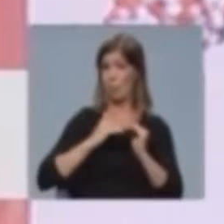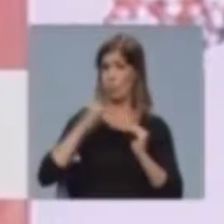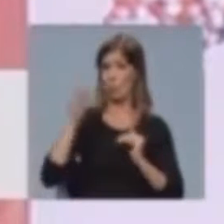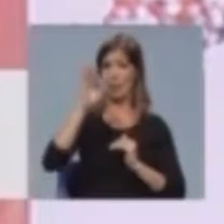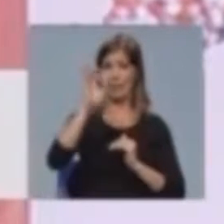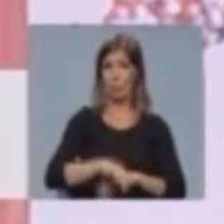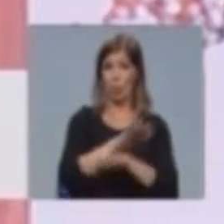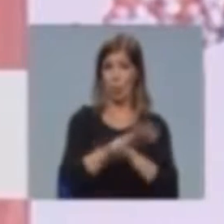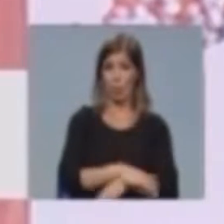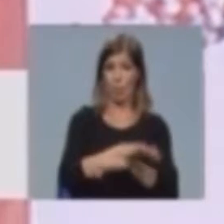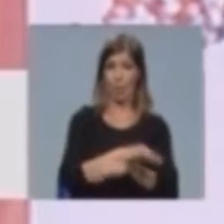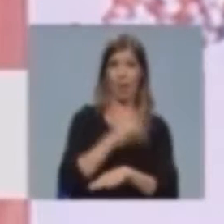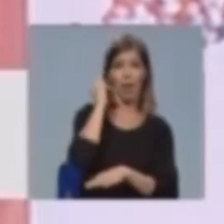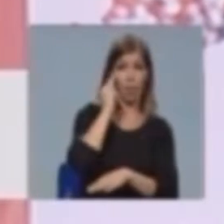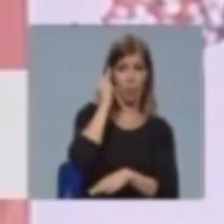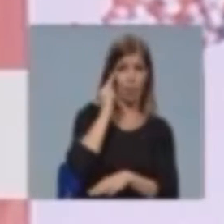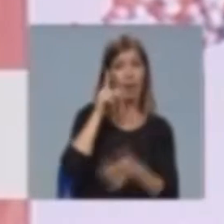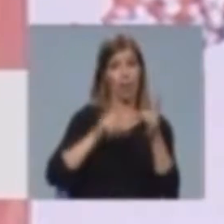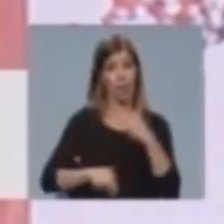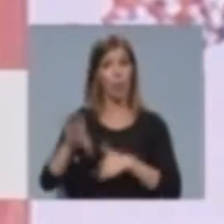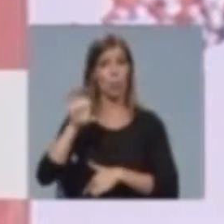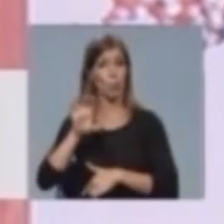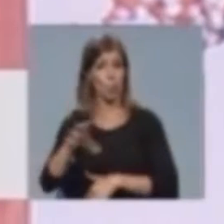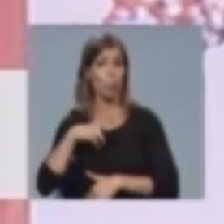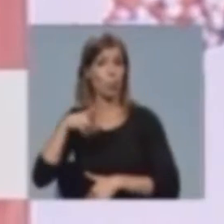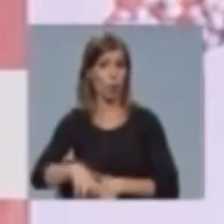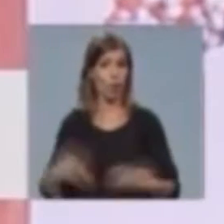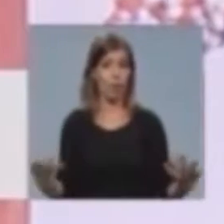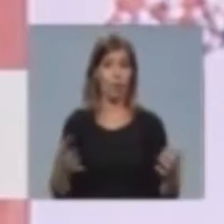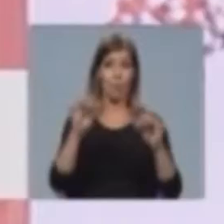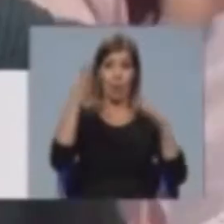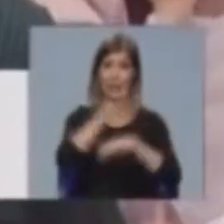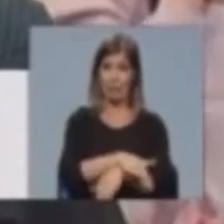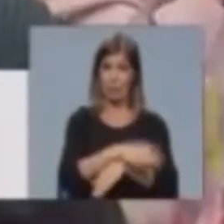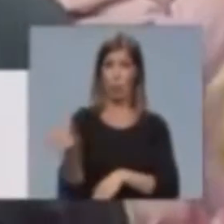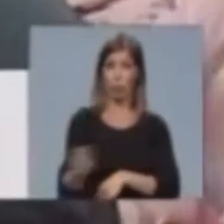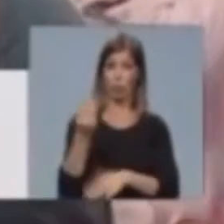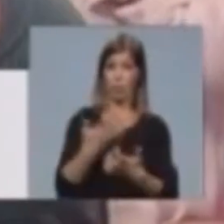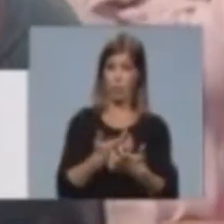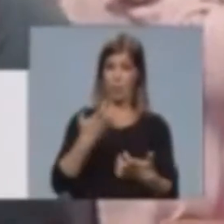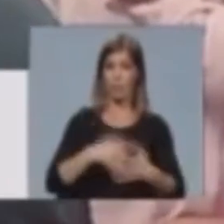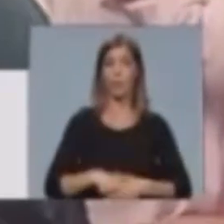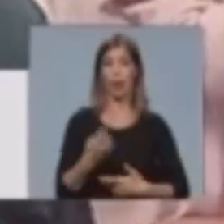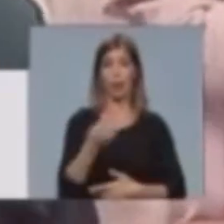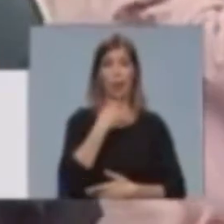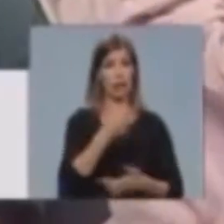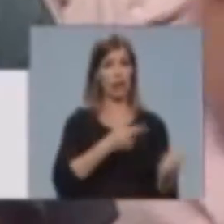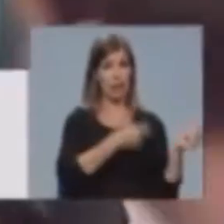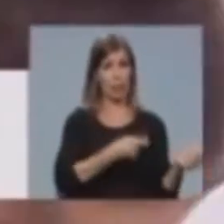e uma das mais altas do país o emprego jovem não disse